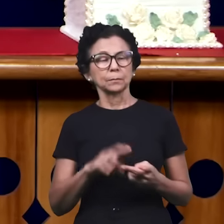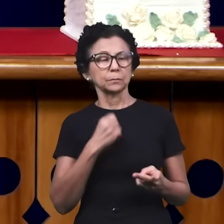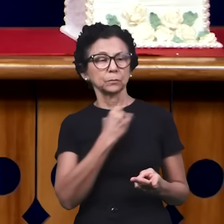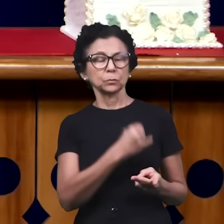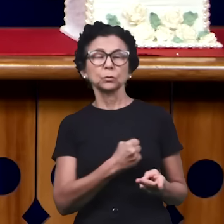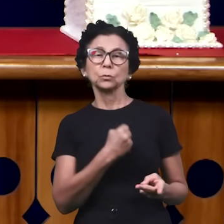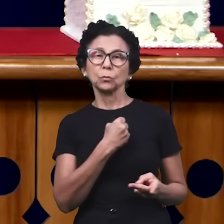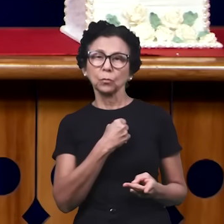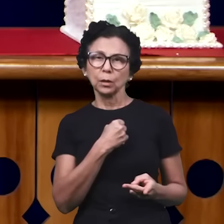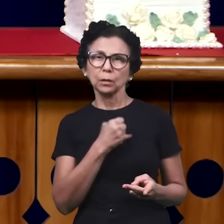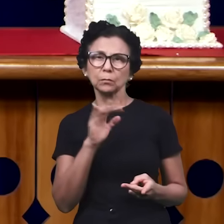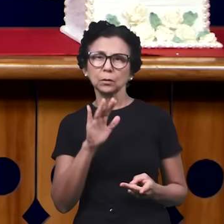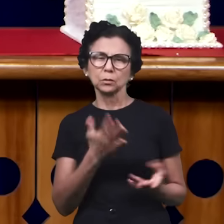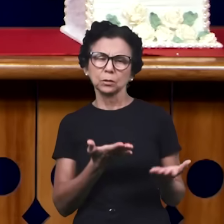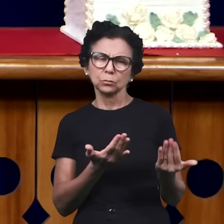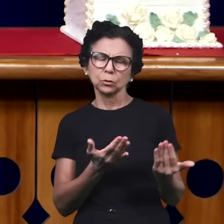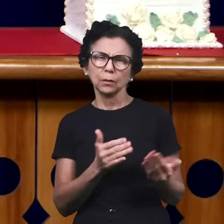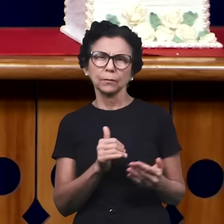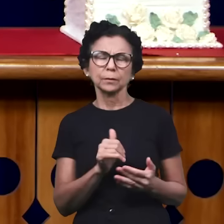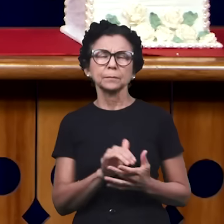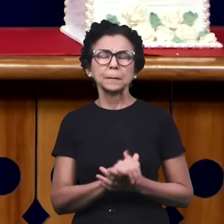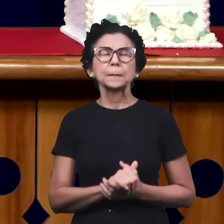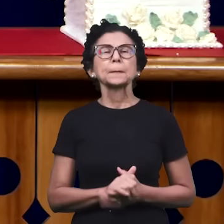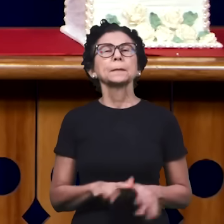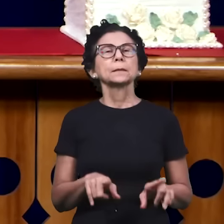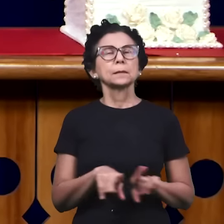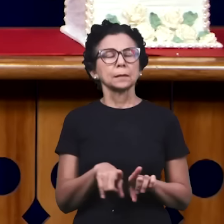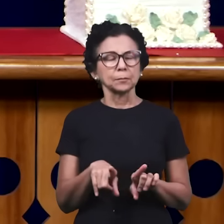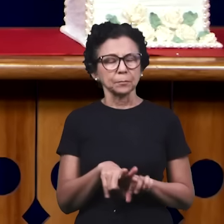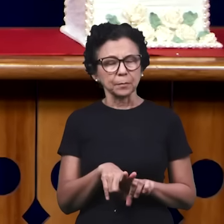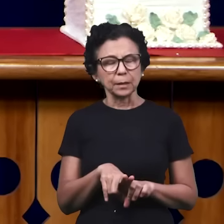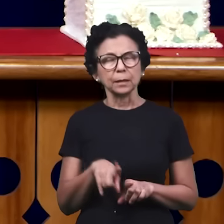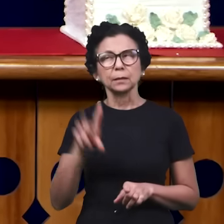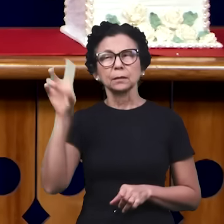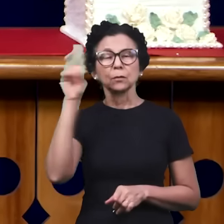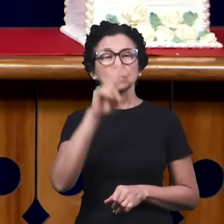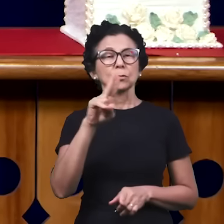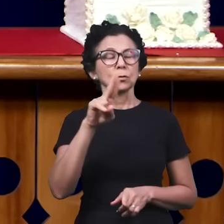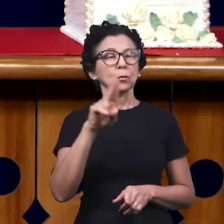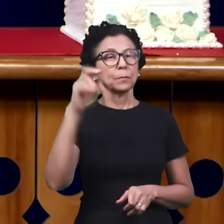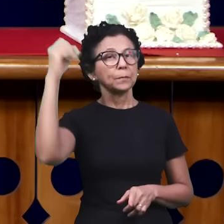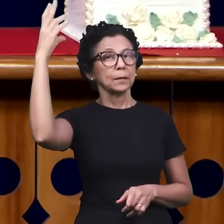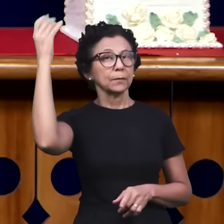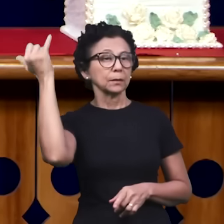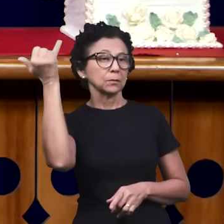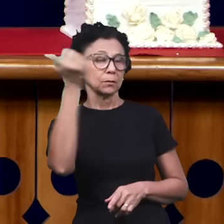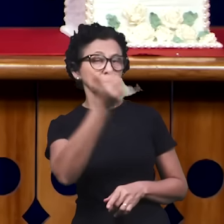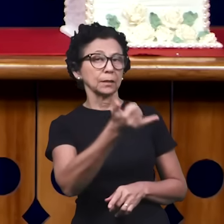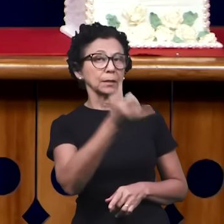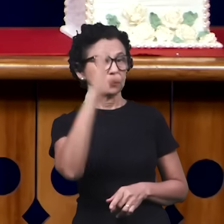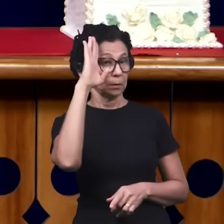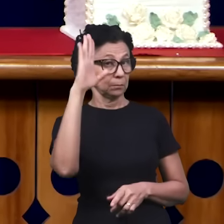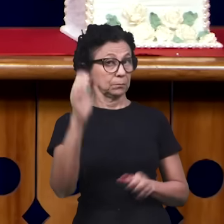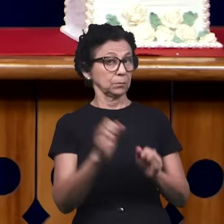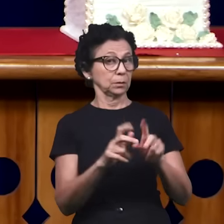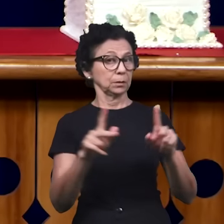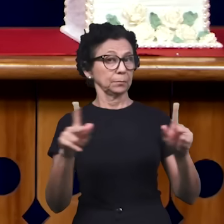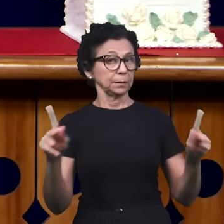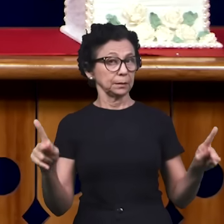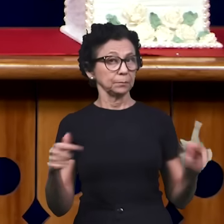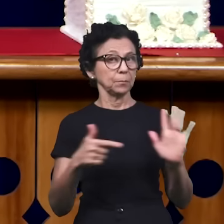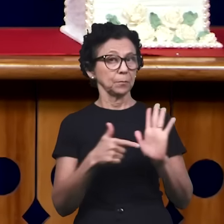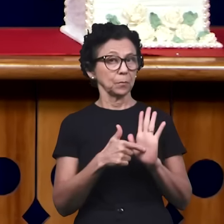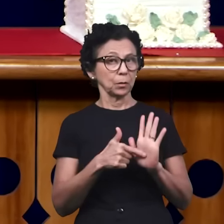apostólico, foi usado pelo Senhor para trazer as revelações, principalmente as revelações do Apocalipse, que diz respeito ao nosso